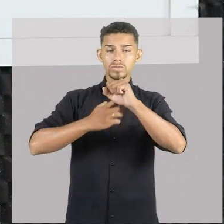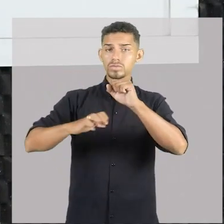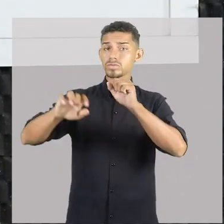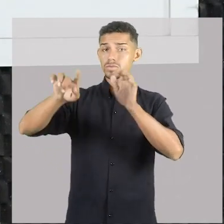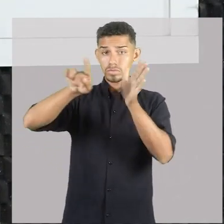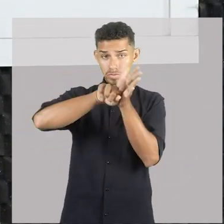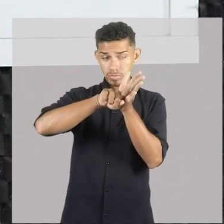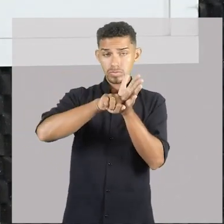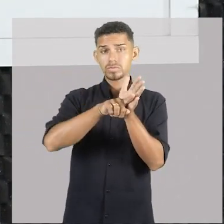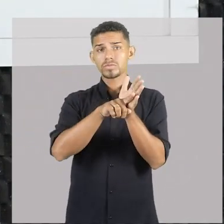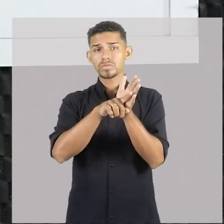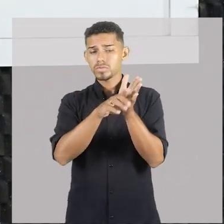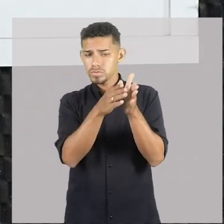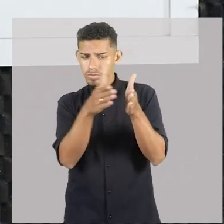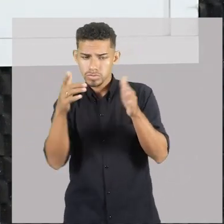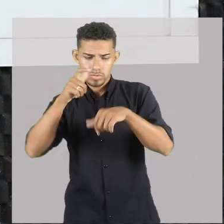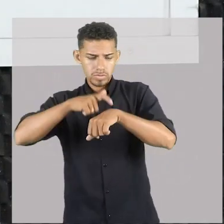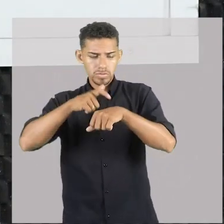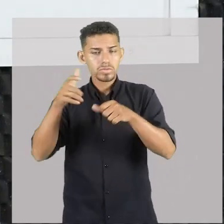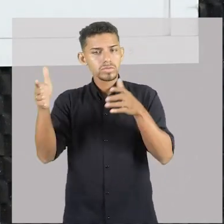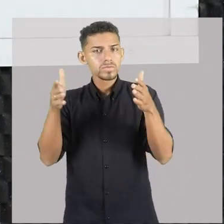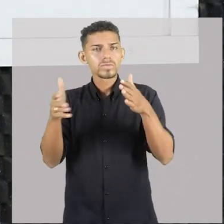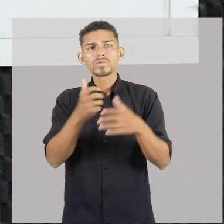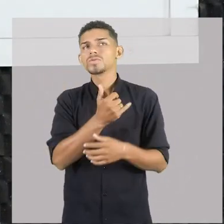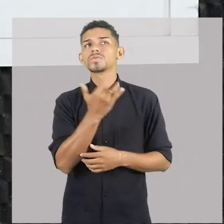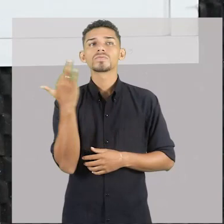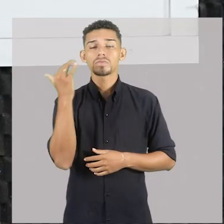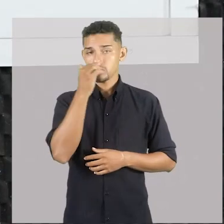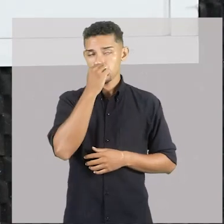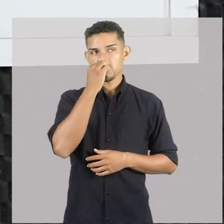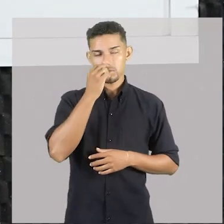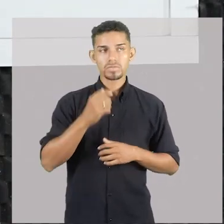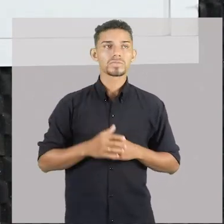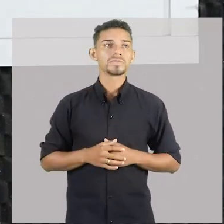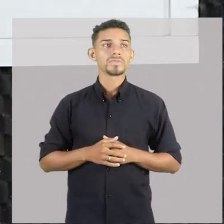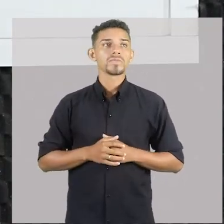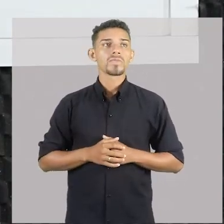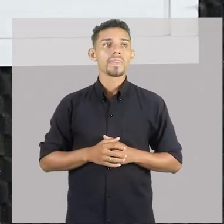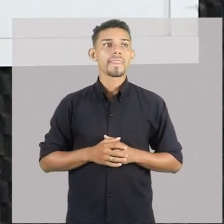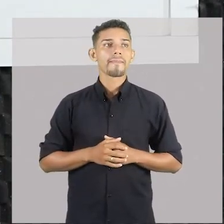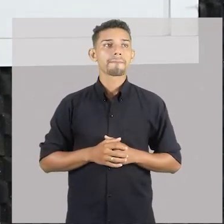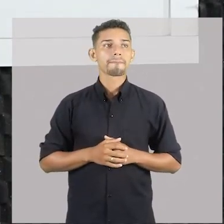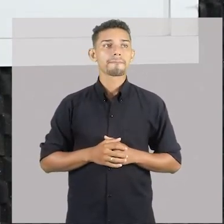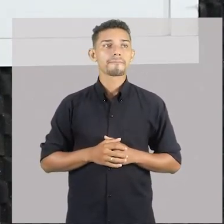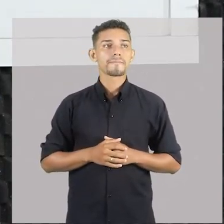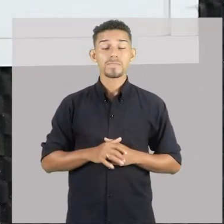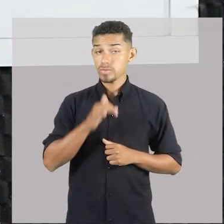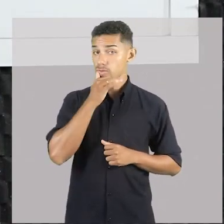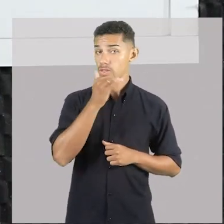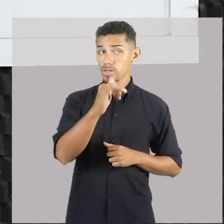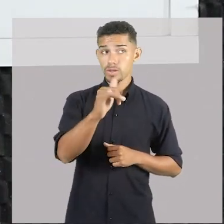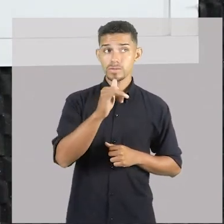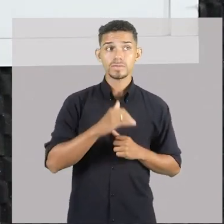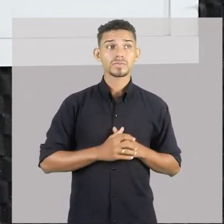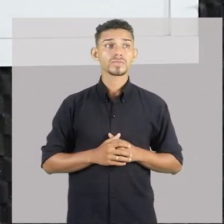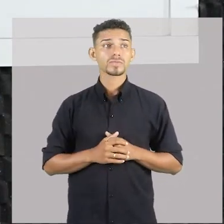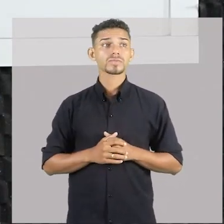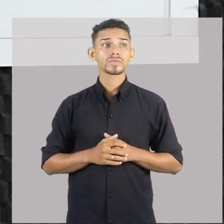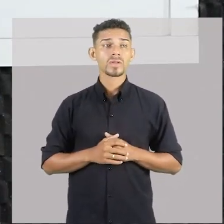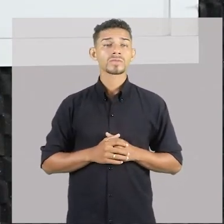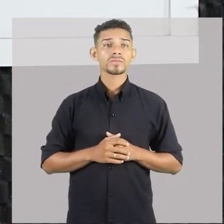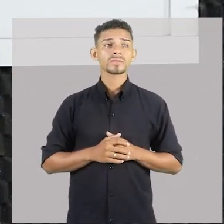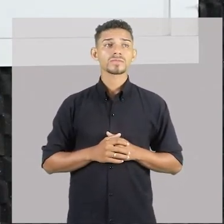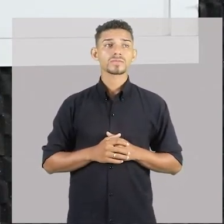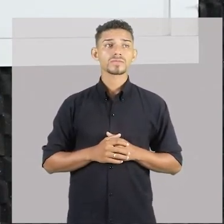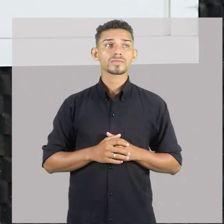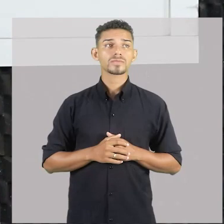tempo. Quantas cargas elétricas vão passar ali. E a minha corrente elétrica é